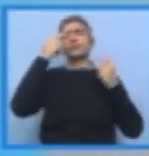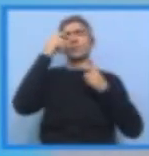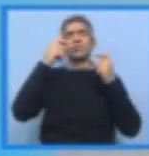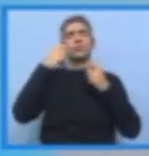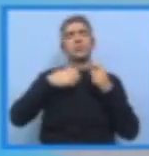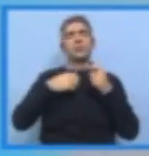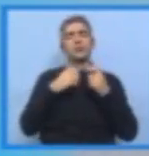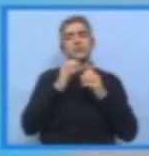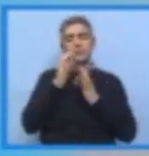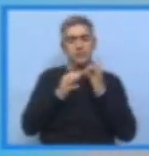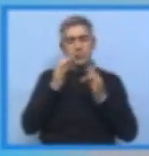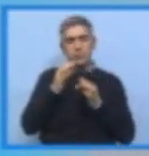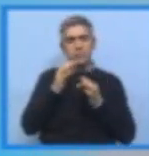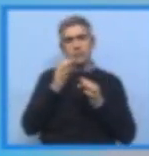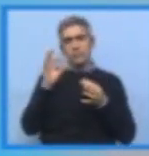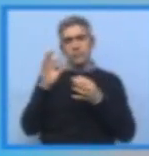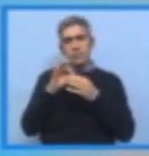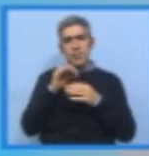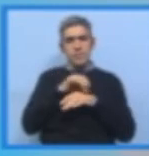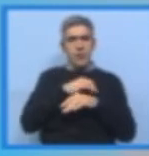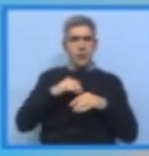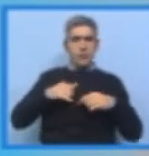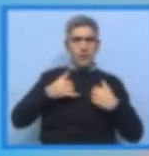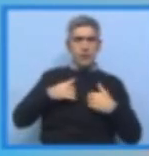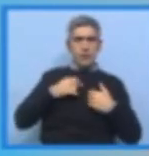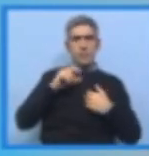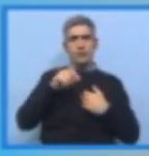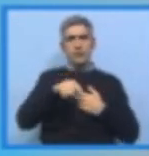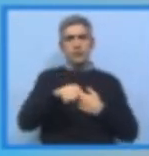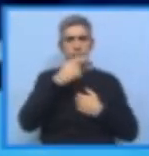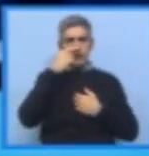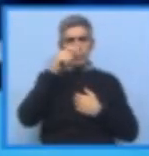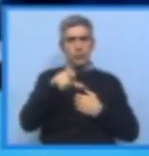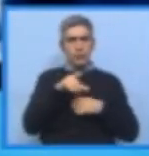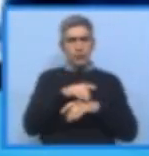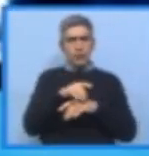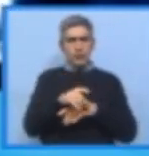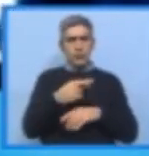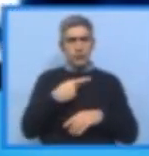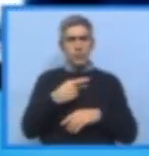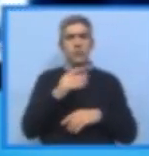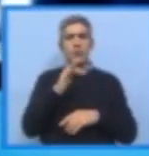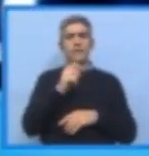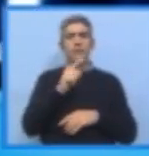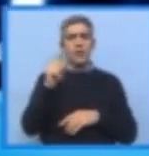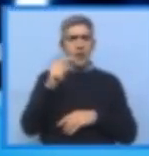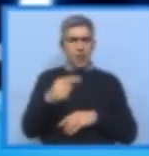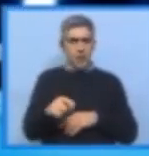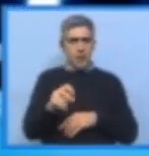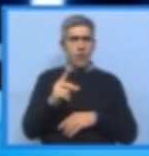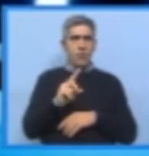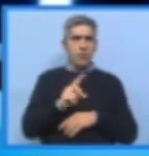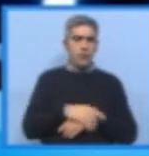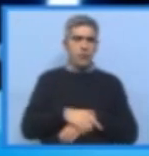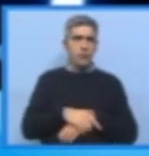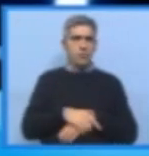no processo clínico, quer por parte do médico, quer por parte do paciente? A fé.